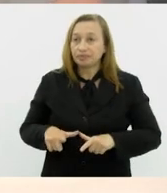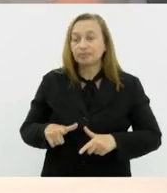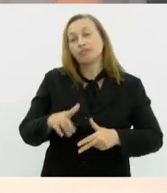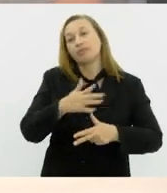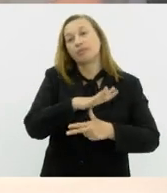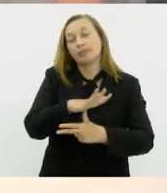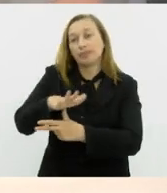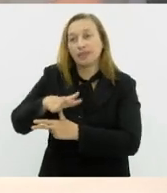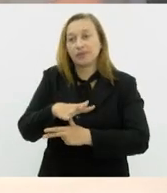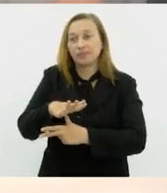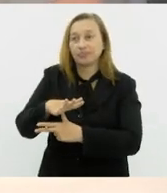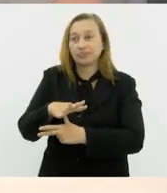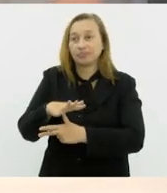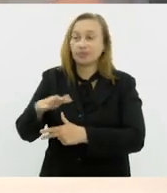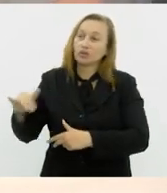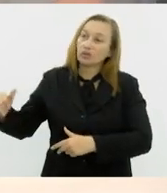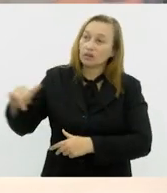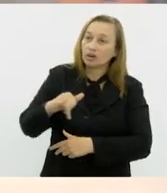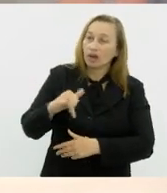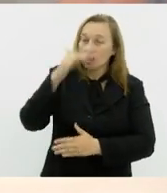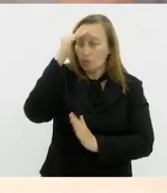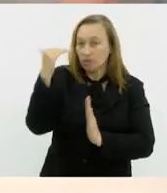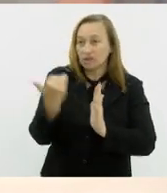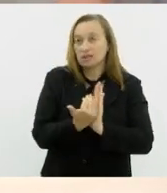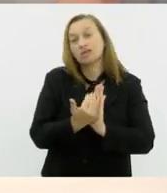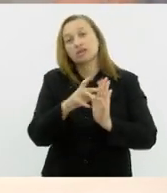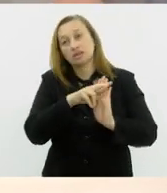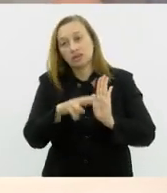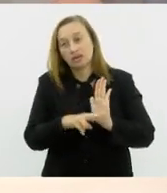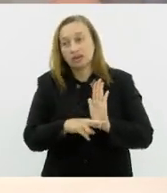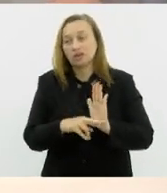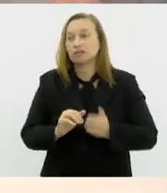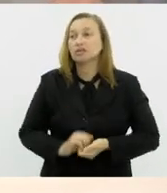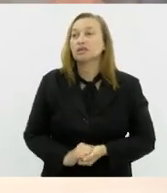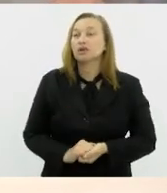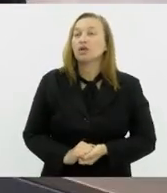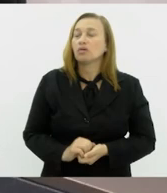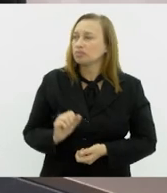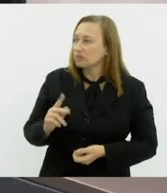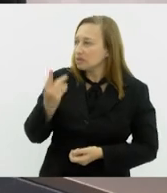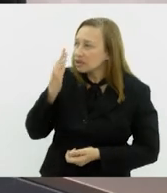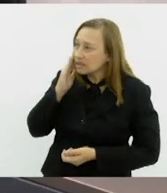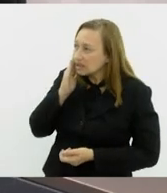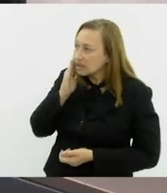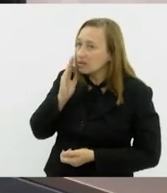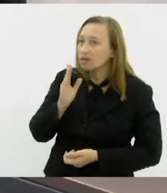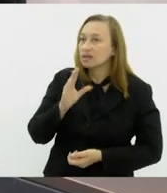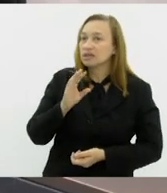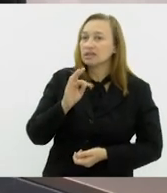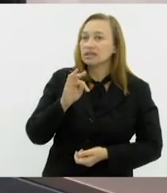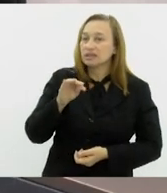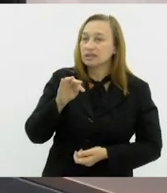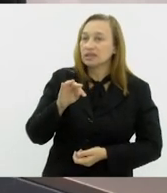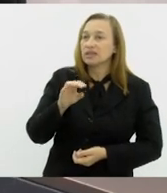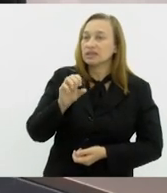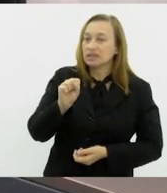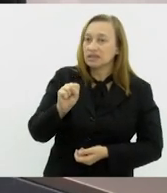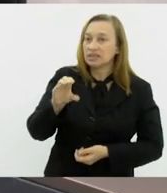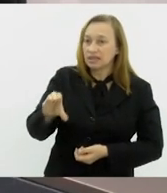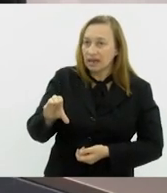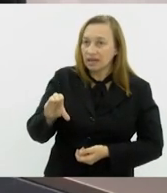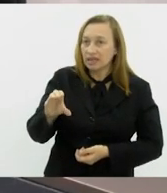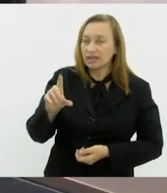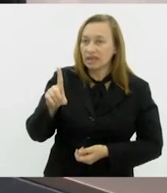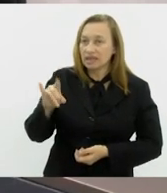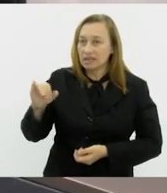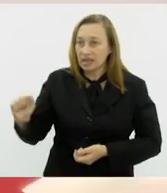helipontos a cumprir esses termos. Porque senão a gente... Tá bom. Então, pessoal, vocês pegaram, então, né, saque MPF e saque DSEA.